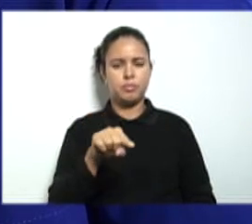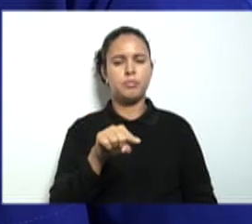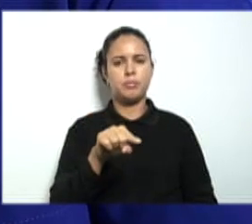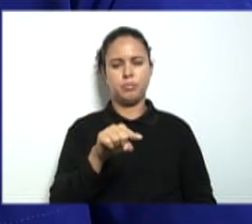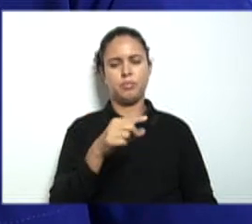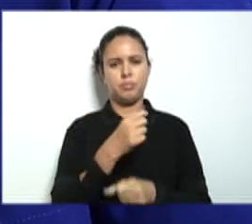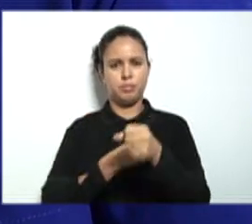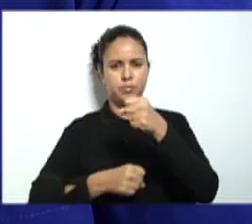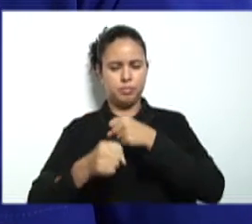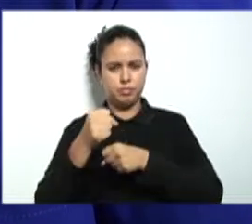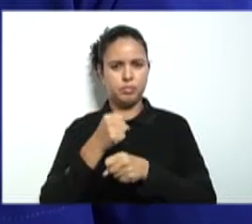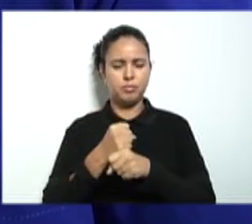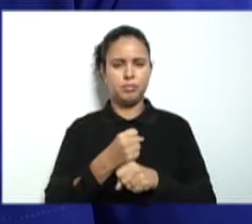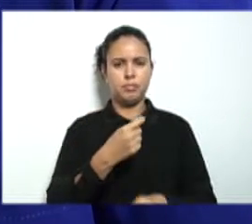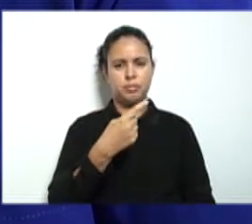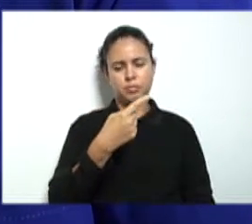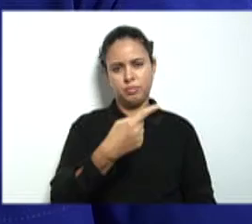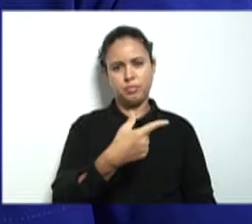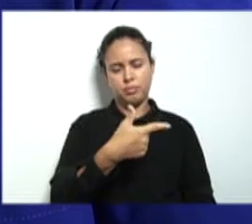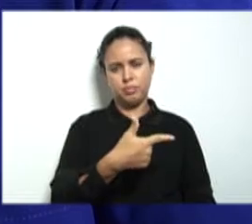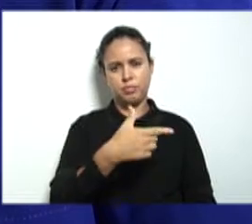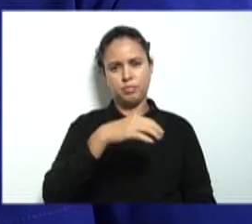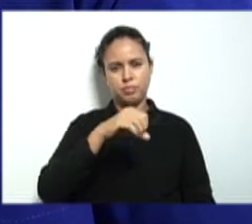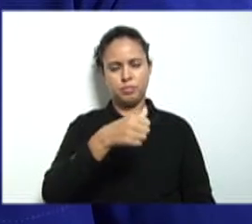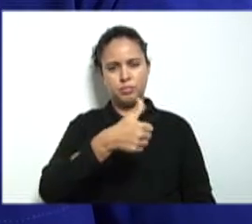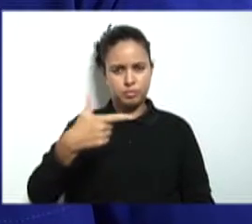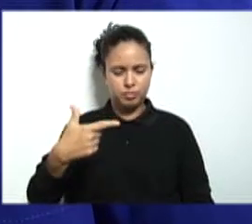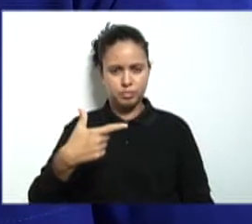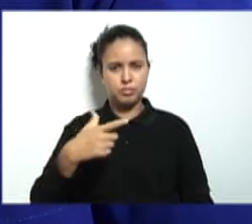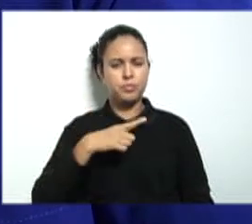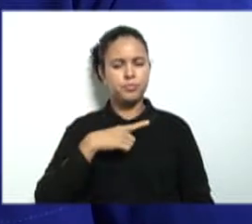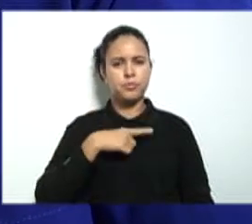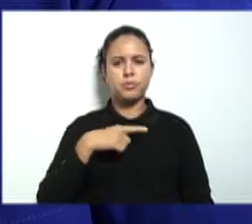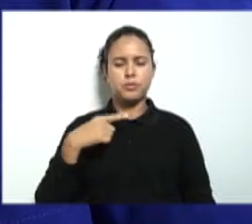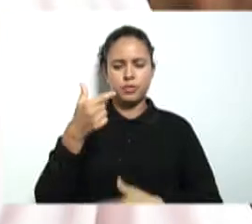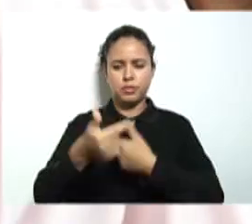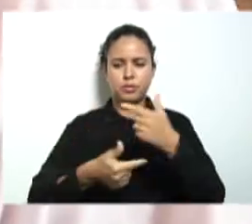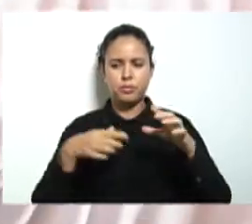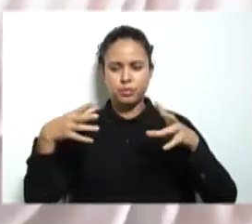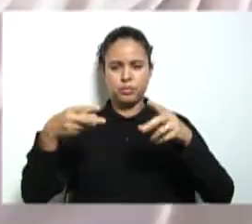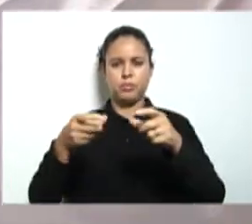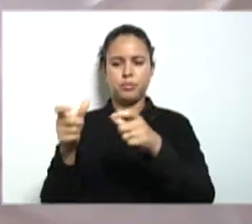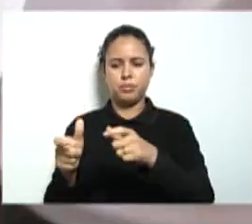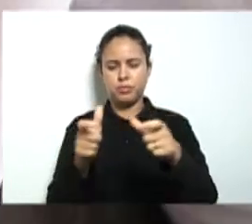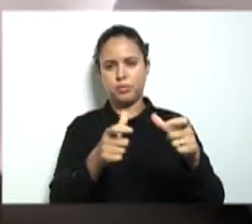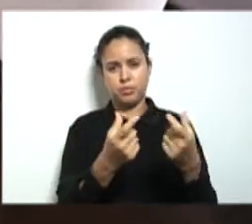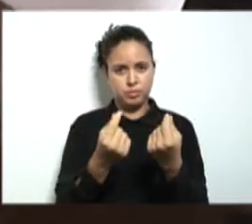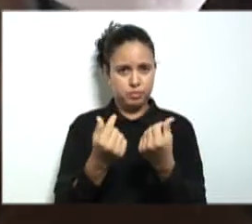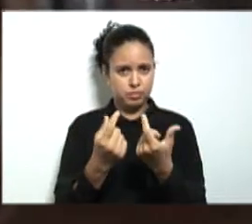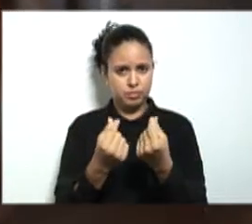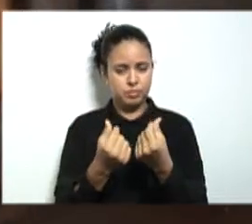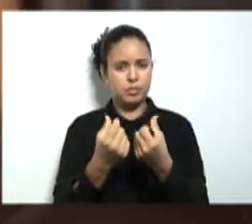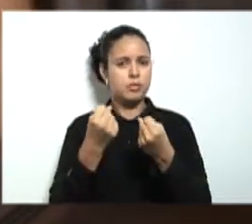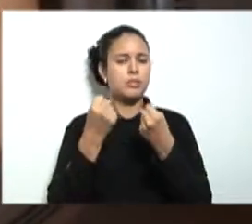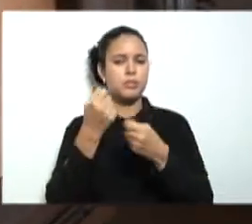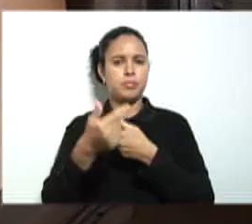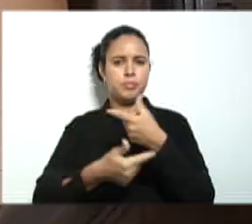2012, E o ramo trabalho também ele atua em todos os setores da economia. A força de trabalho é